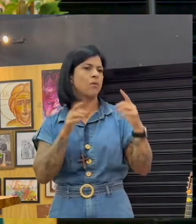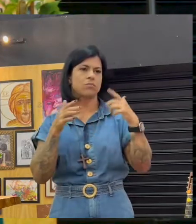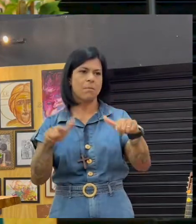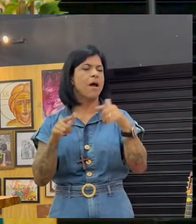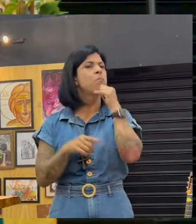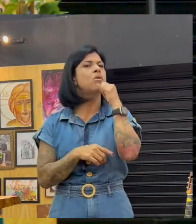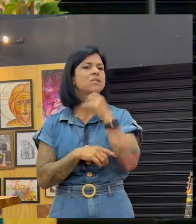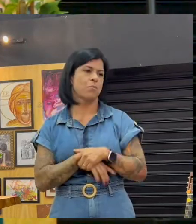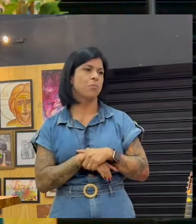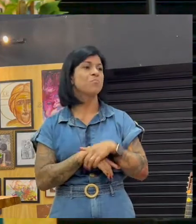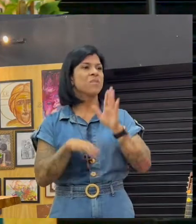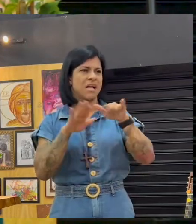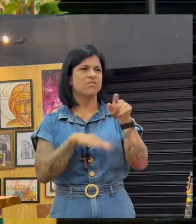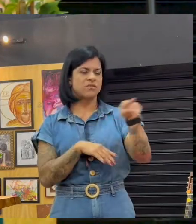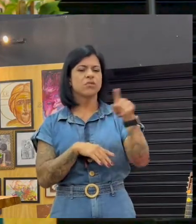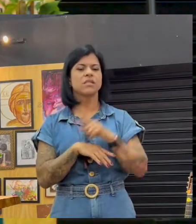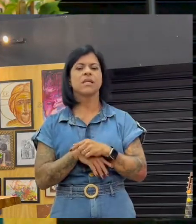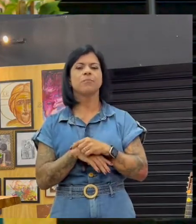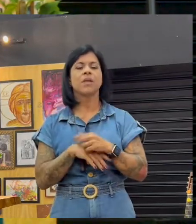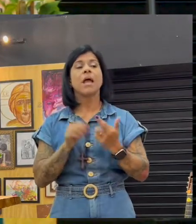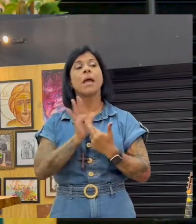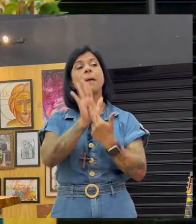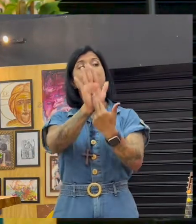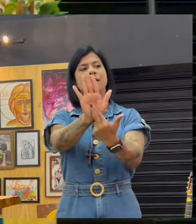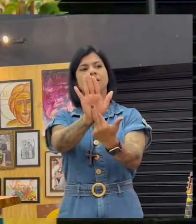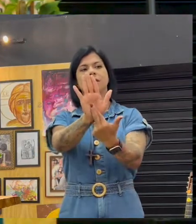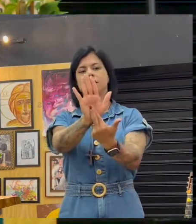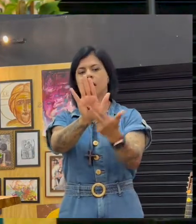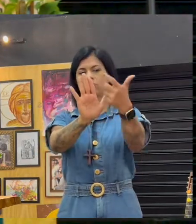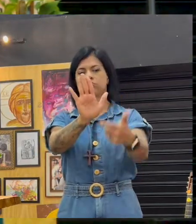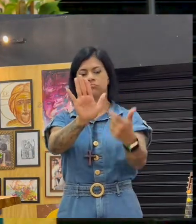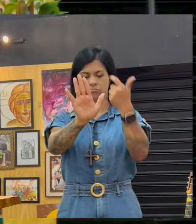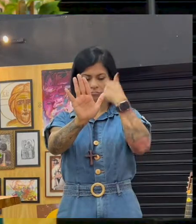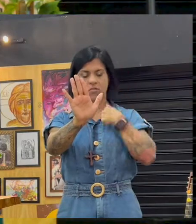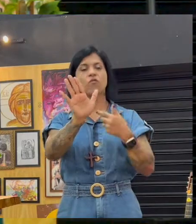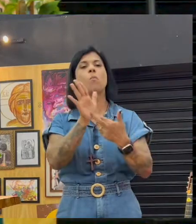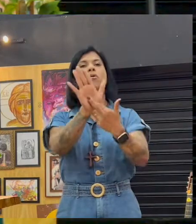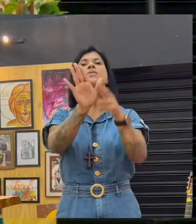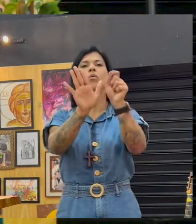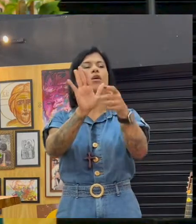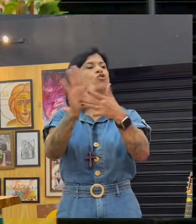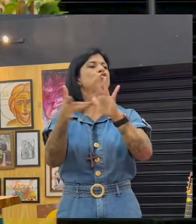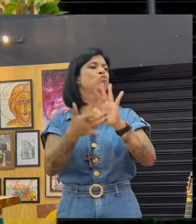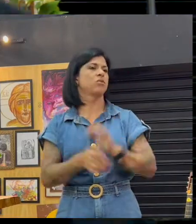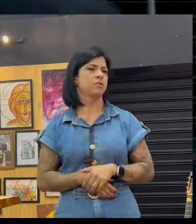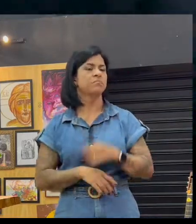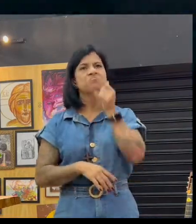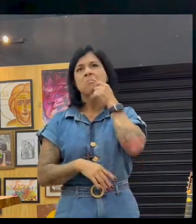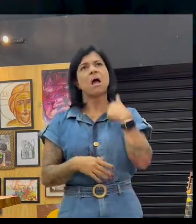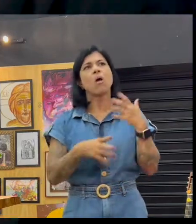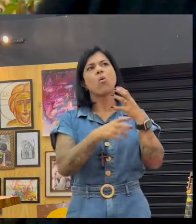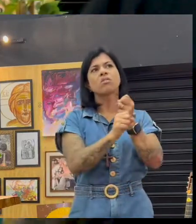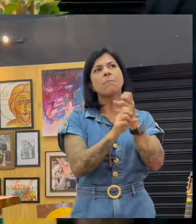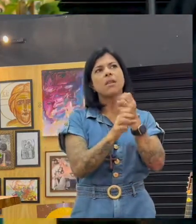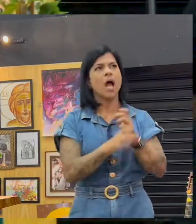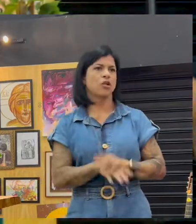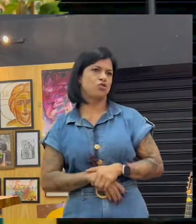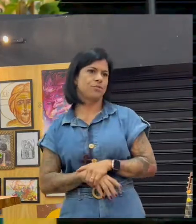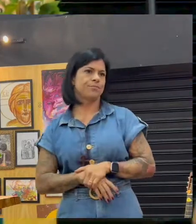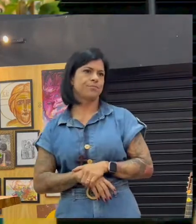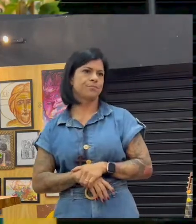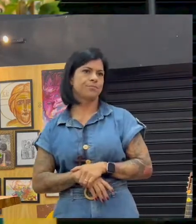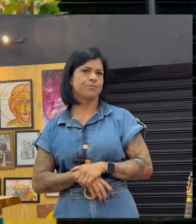Gente, você é um representante de Cristo aonde quer que você esteja, sabe? Na contabilidade, na